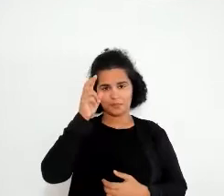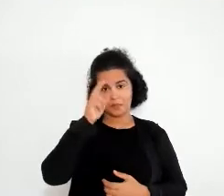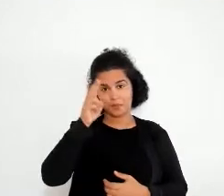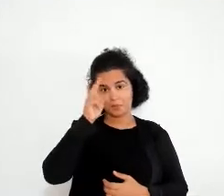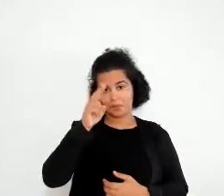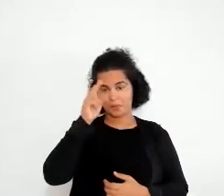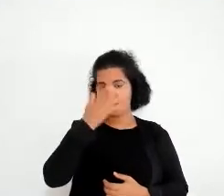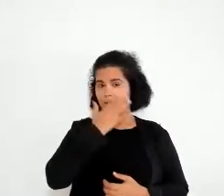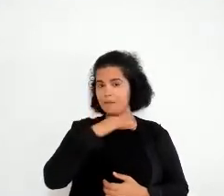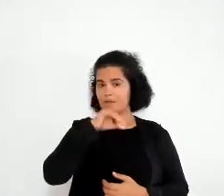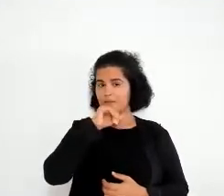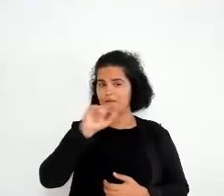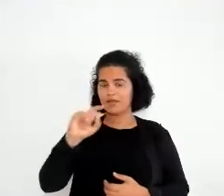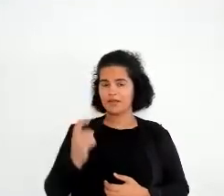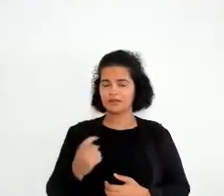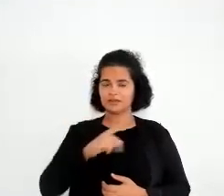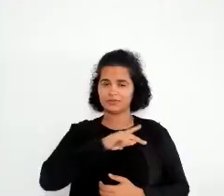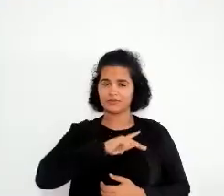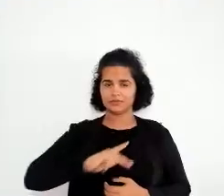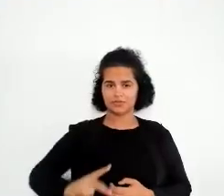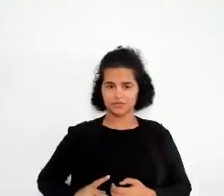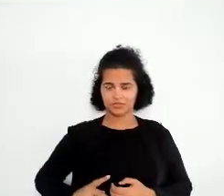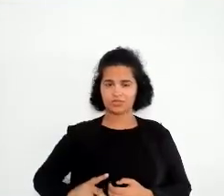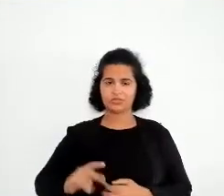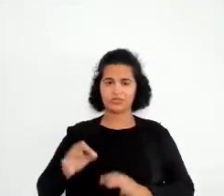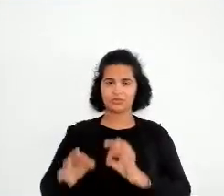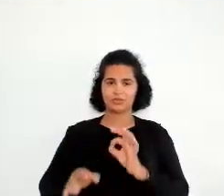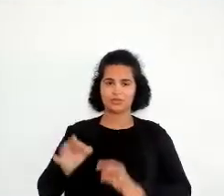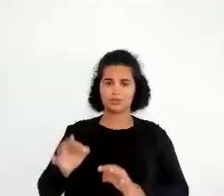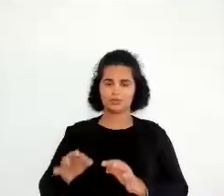Tribunal de Justiça, desembargador Ítalo Pinheiro.